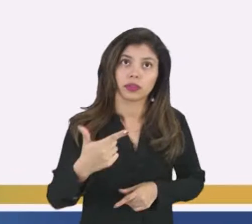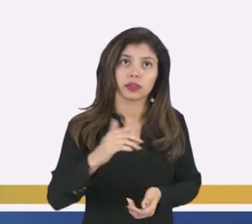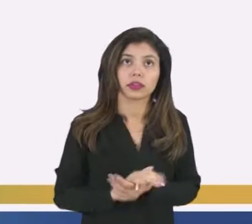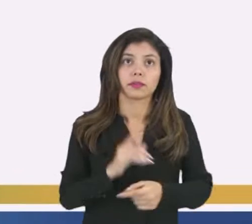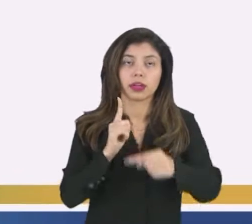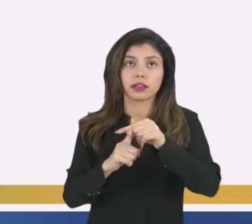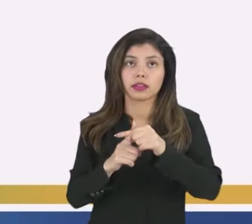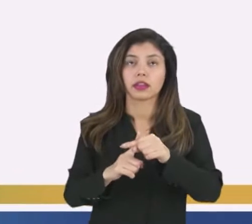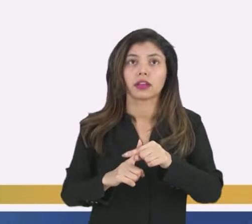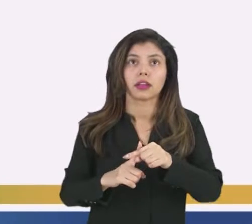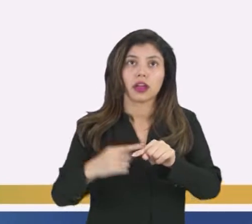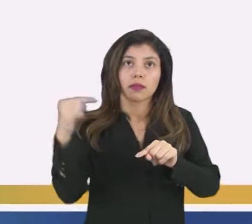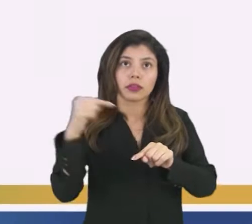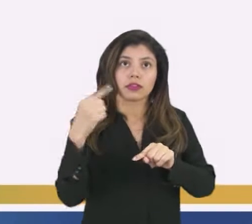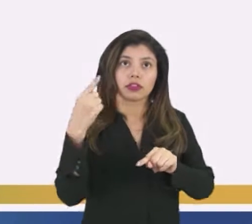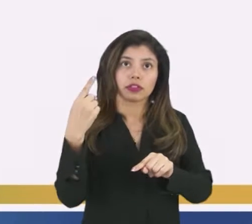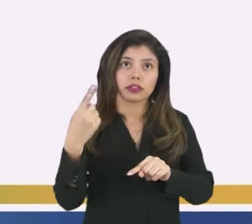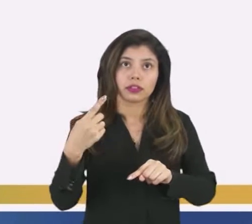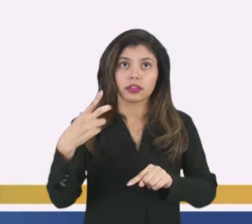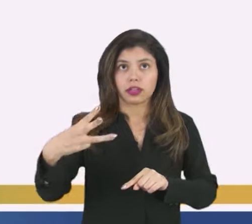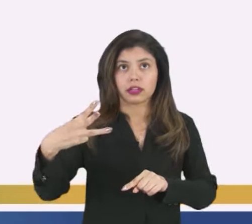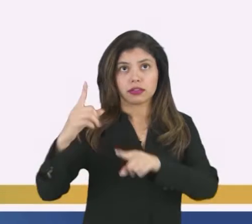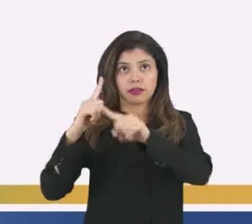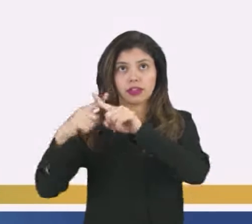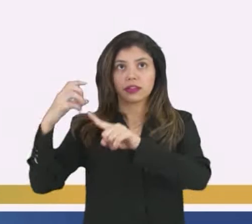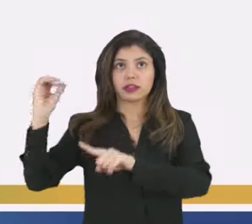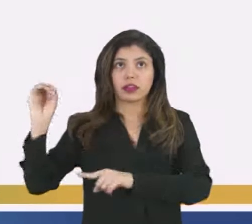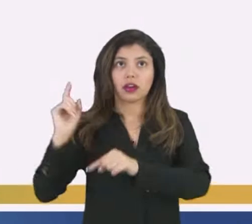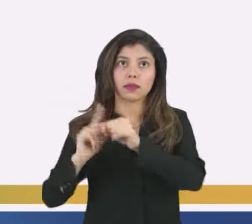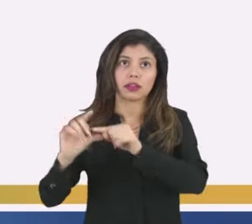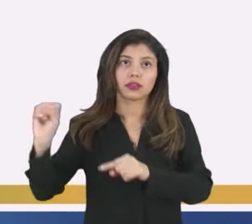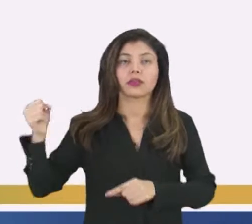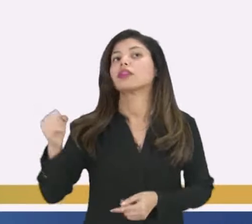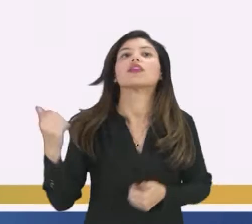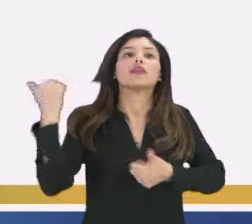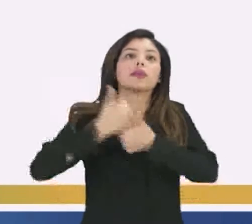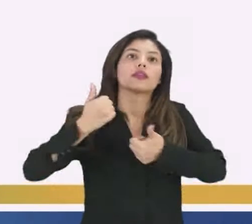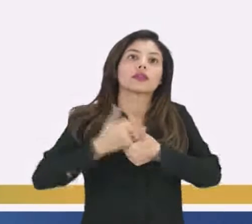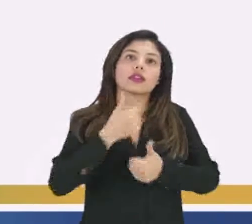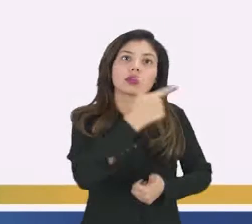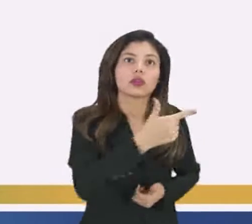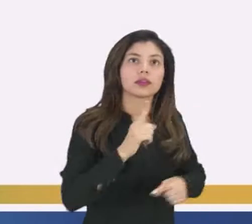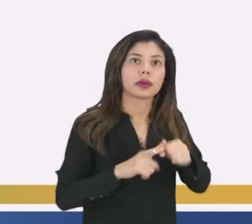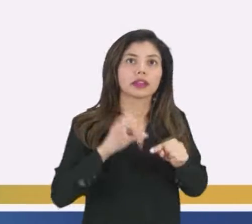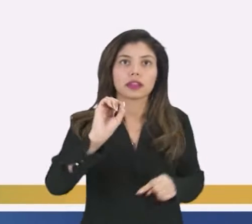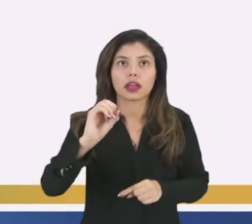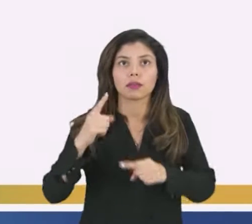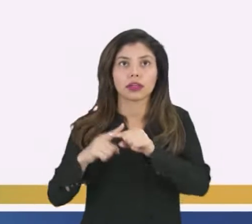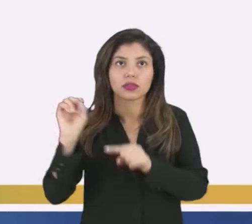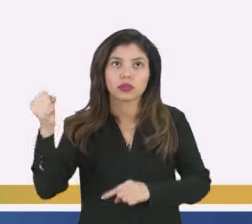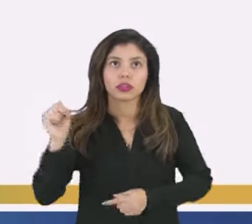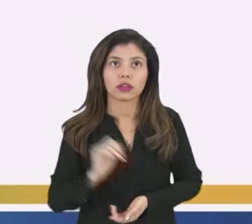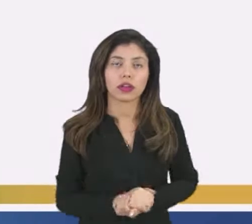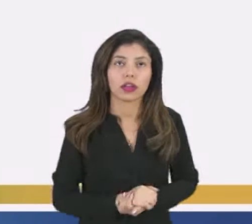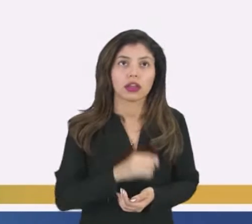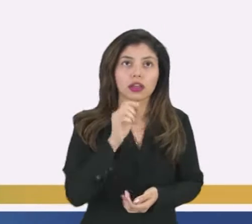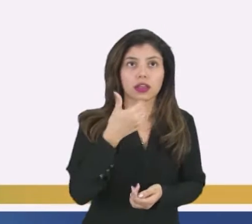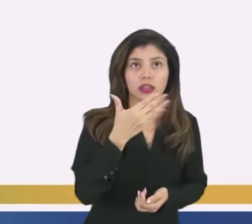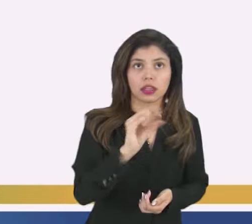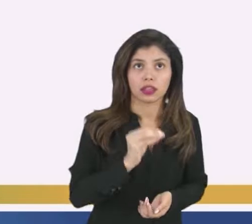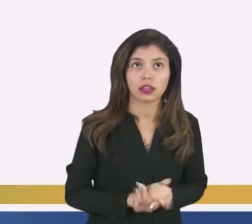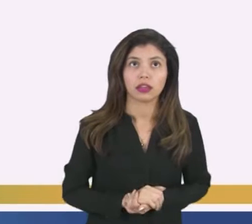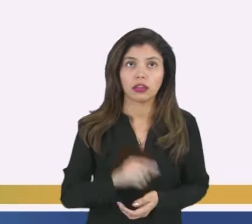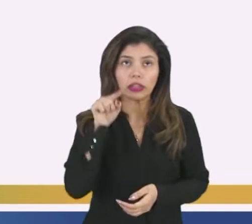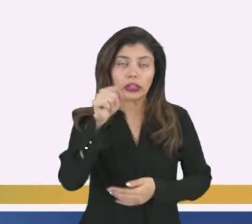2, mais menos 3 vezes 0, mais 8. Substituindo aqui vai dar 2, mais 0, mais 8, que aqui dá